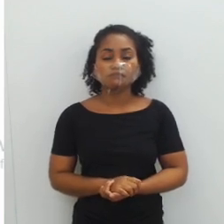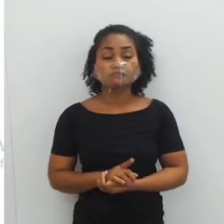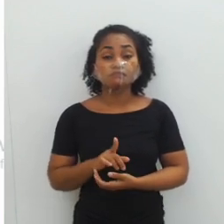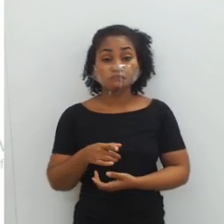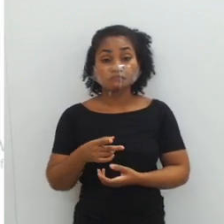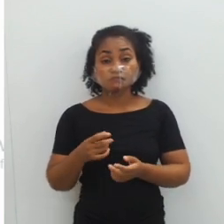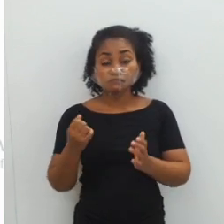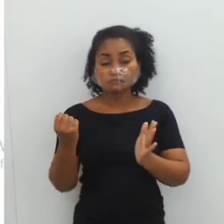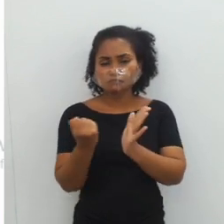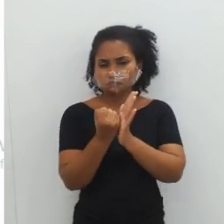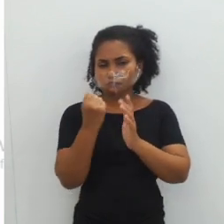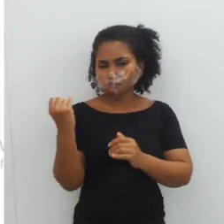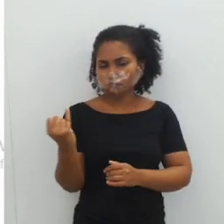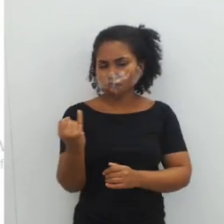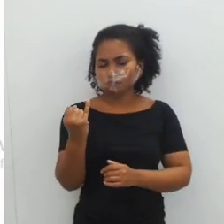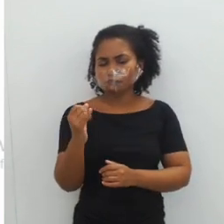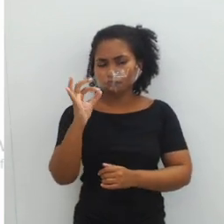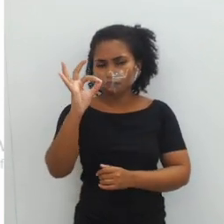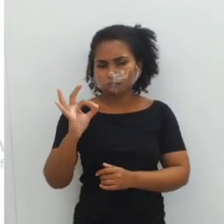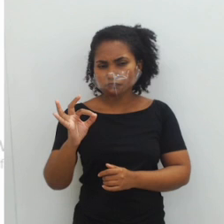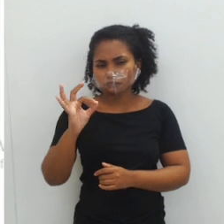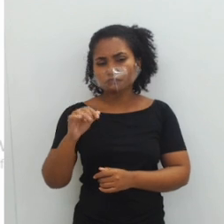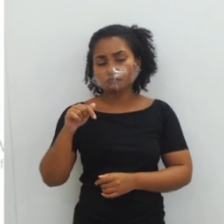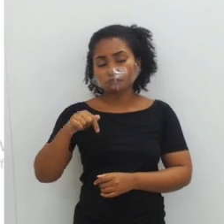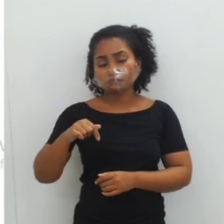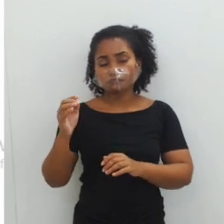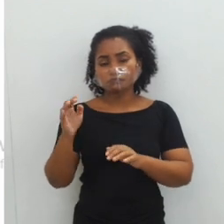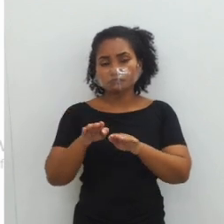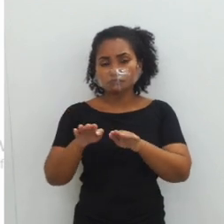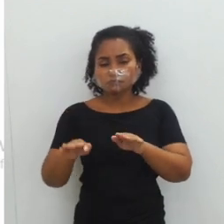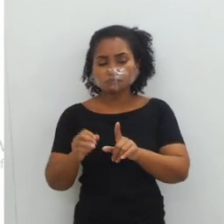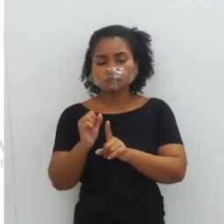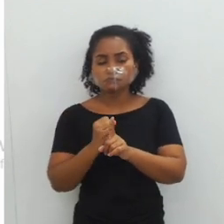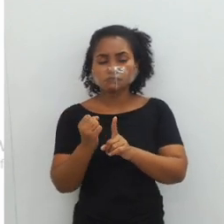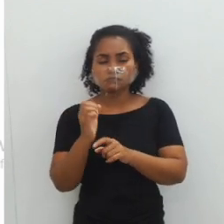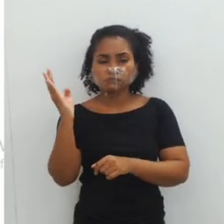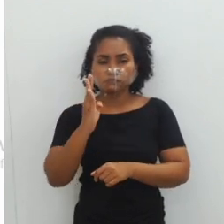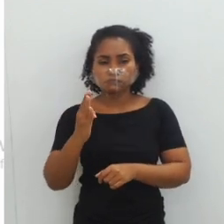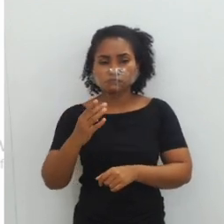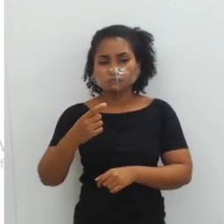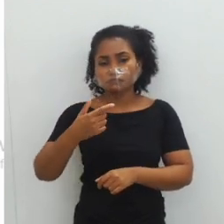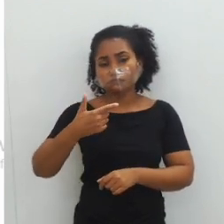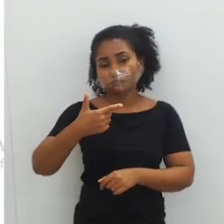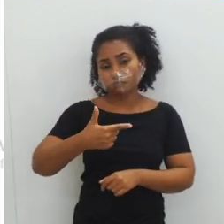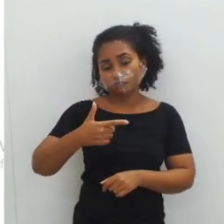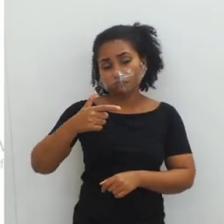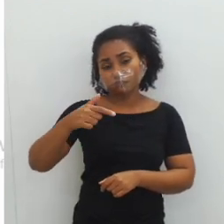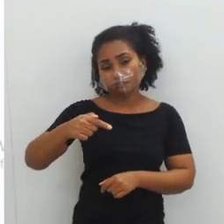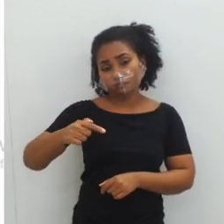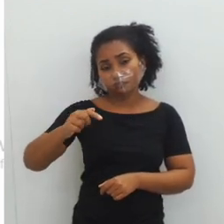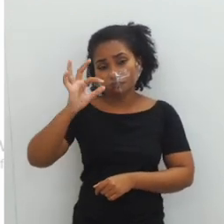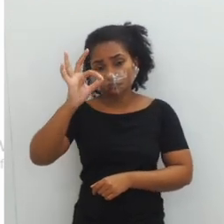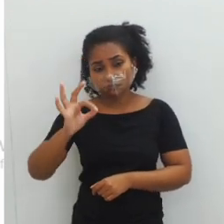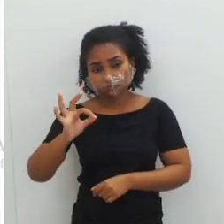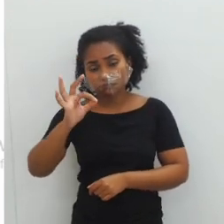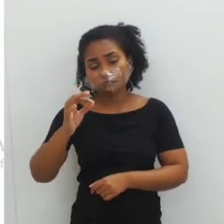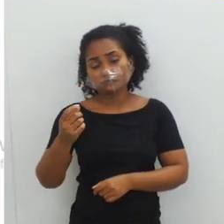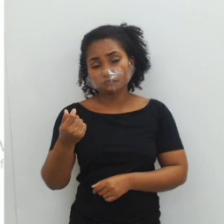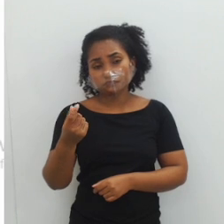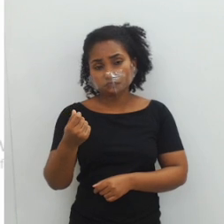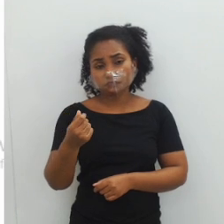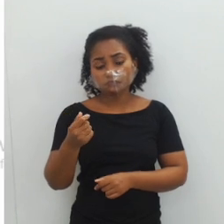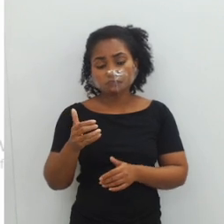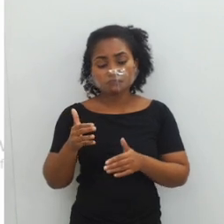Outro dado marcante sobre a desigualdade social no Brasil é que mais de 27% da renda